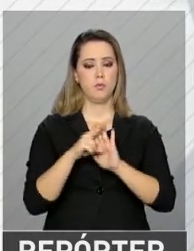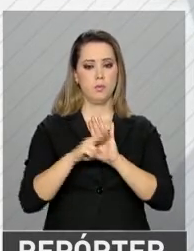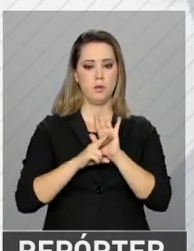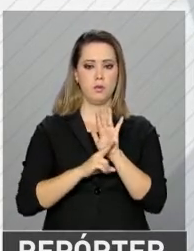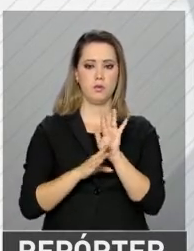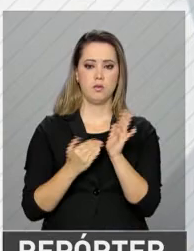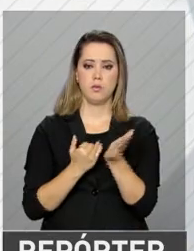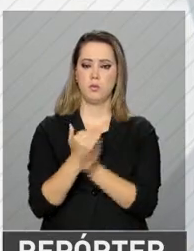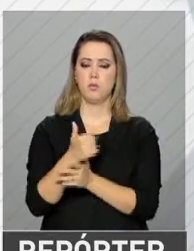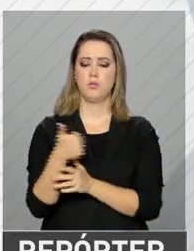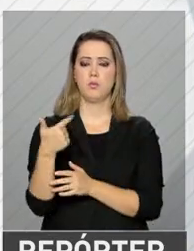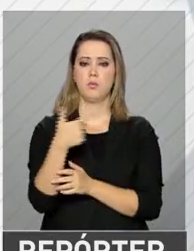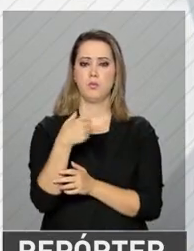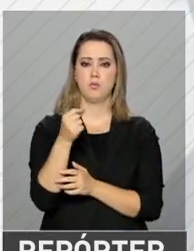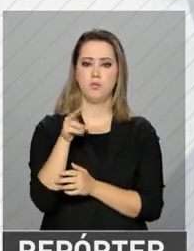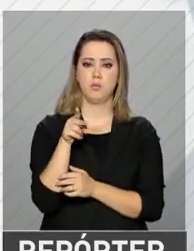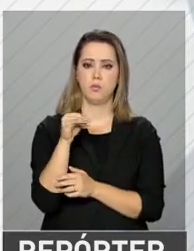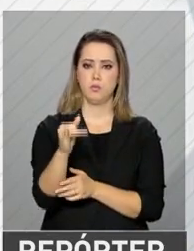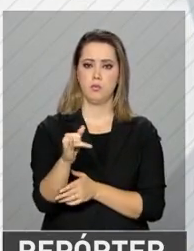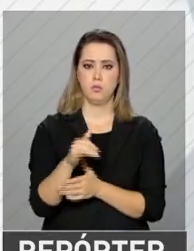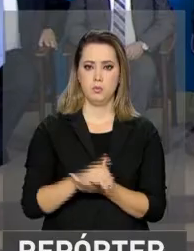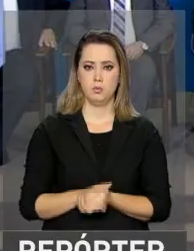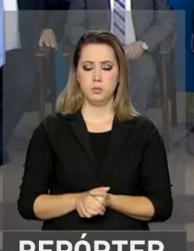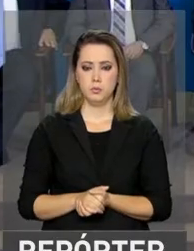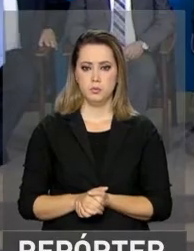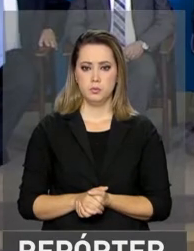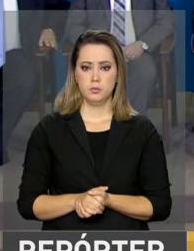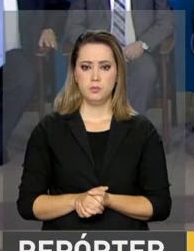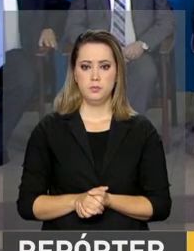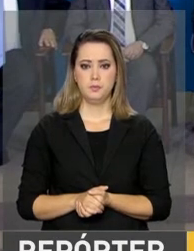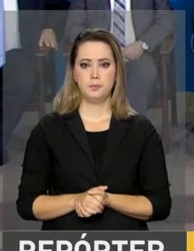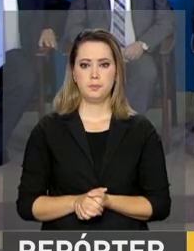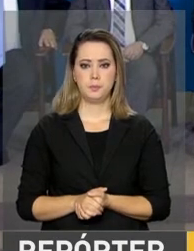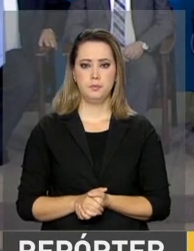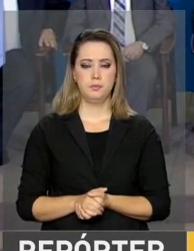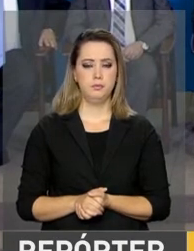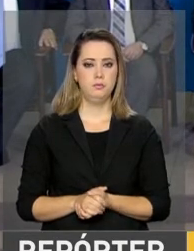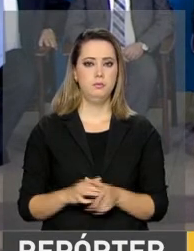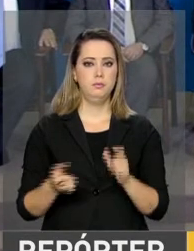começam a valer daqui a 120 dias a economia